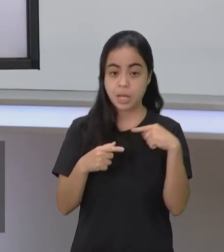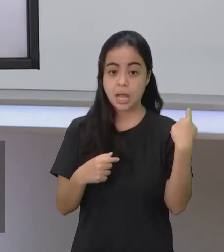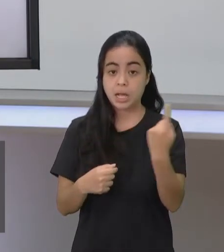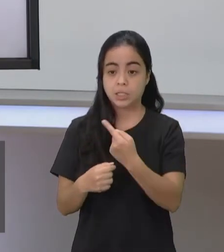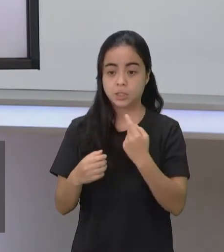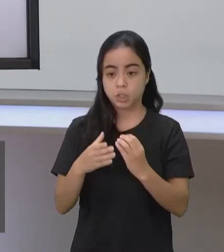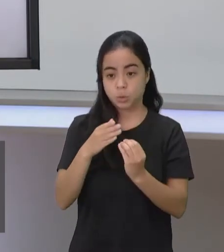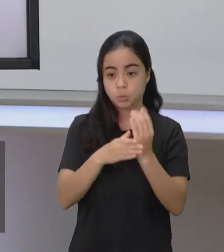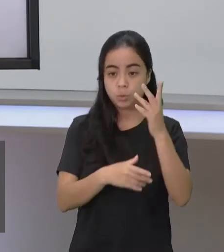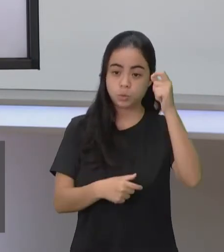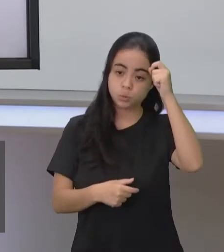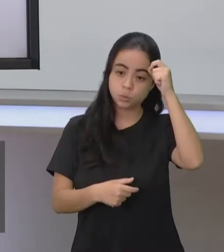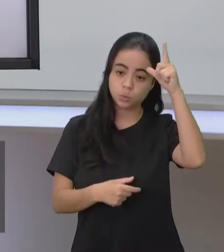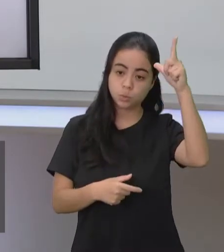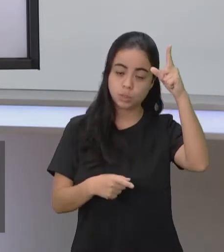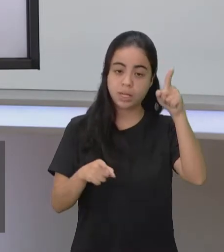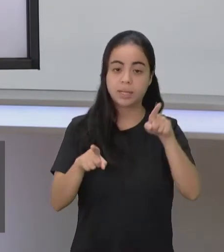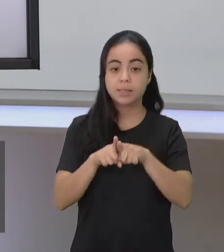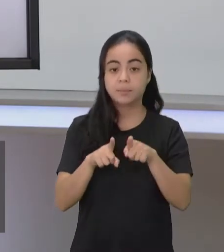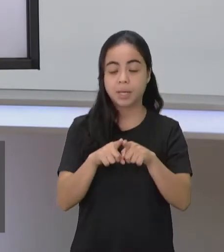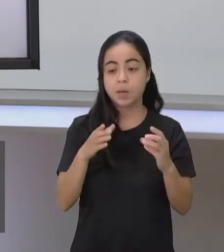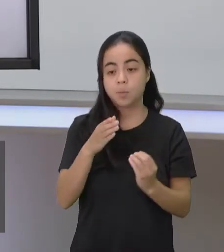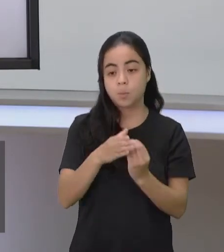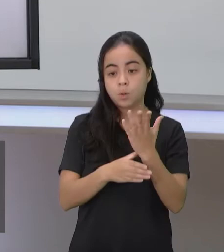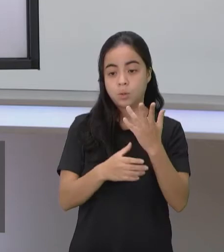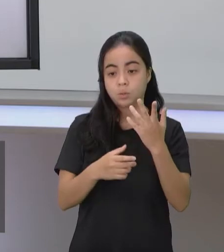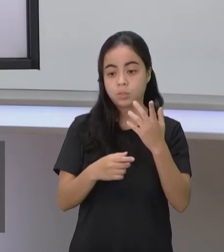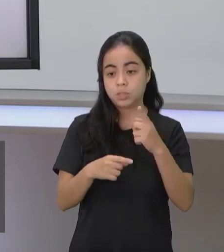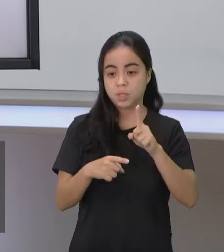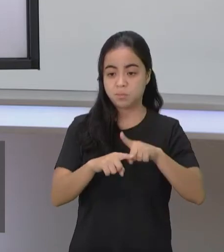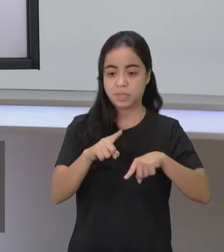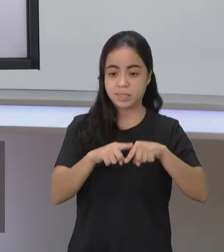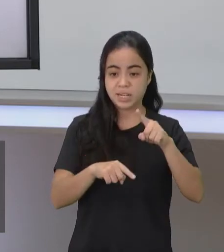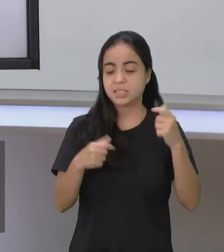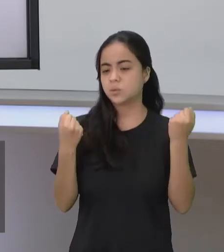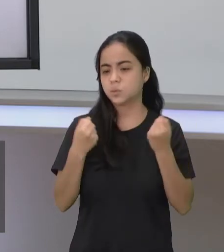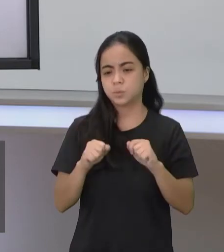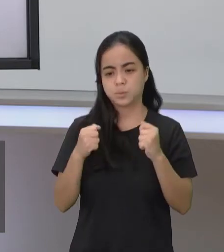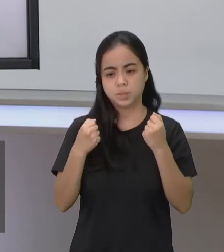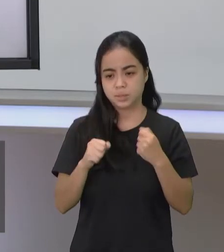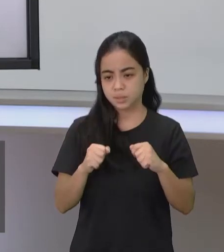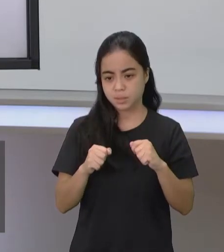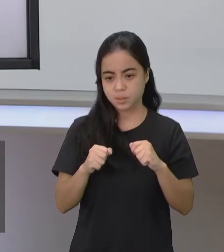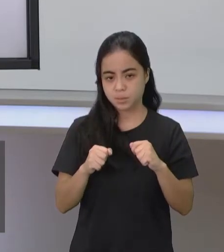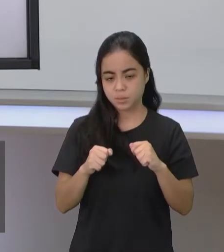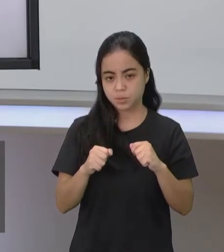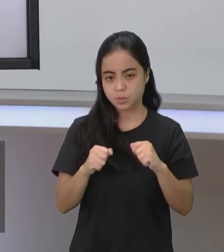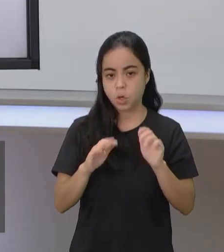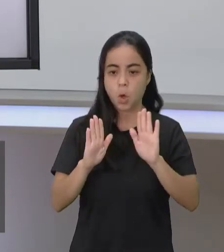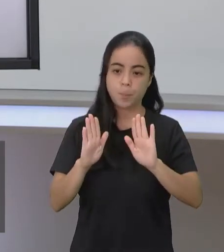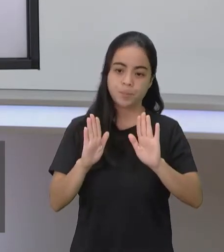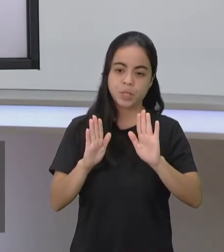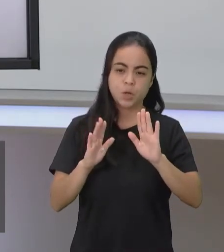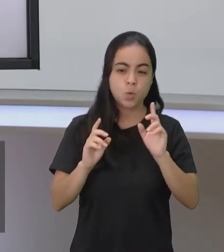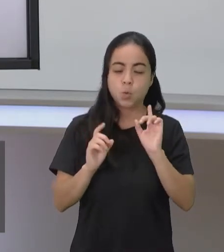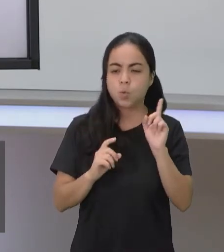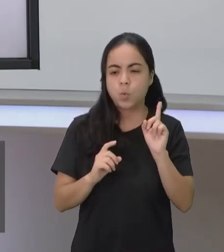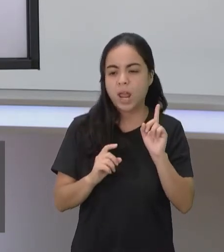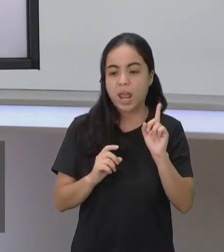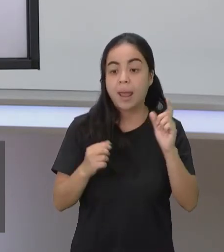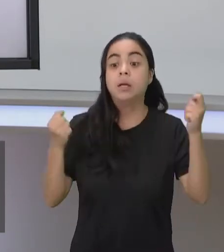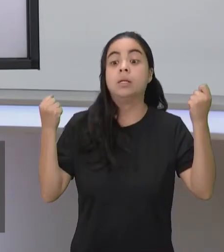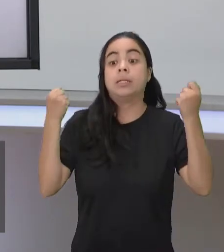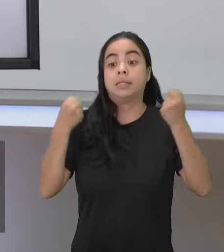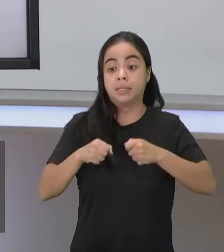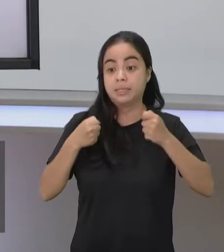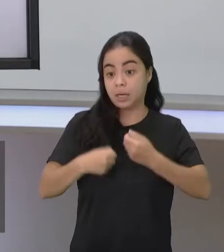de cultura, a gente também vai produzir coisas que nós não precisamos. Não precisamos no sentido de não é algo necessário